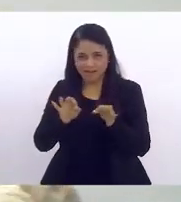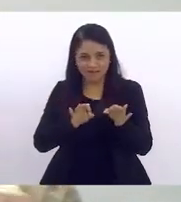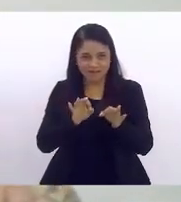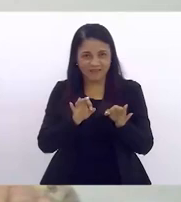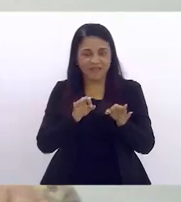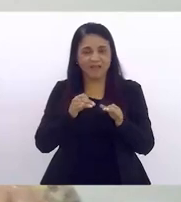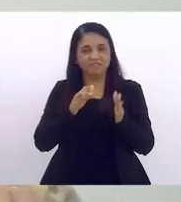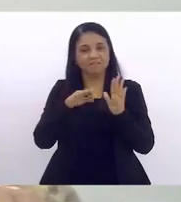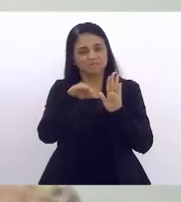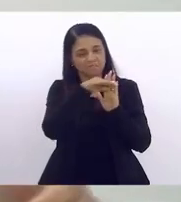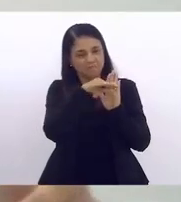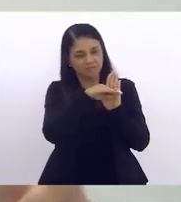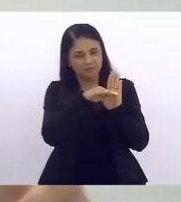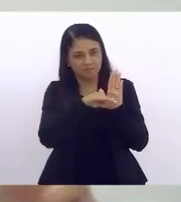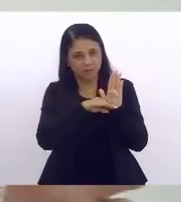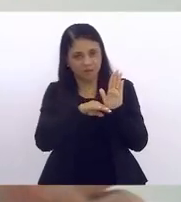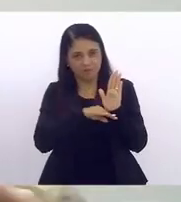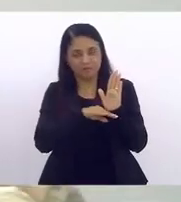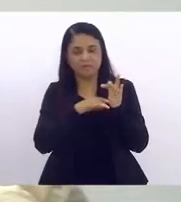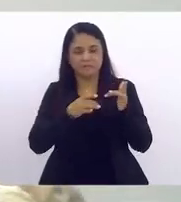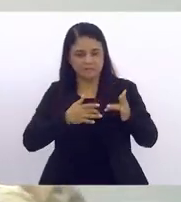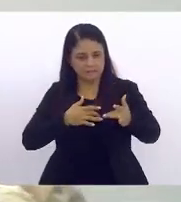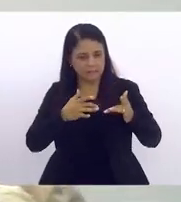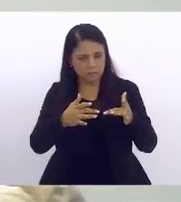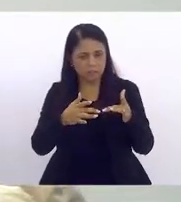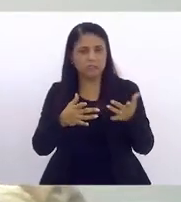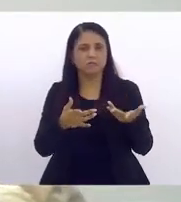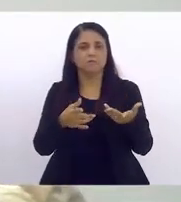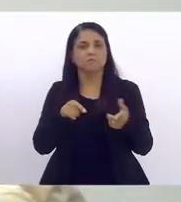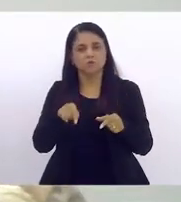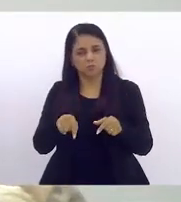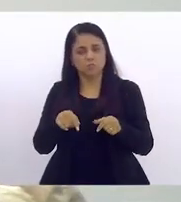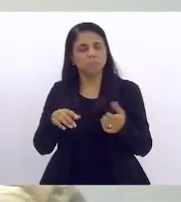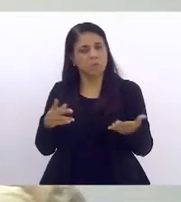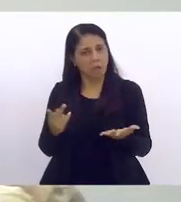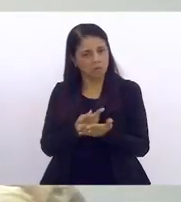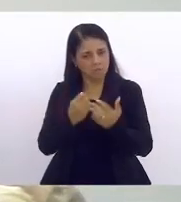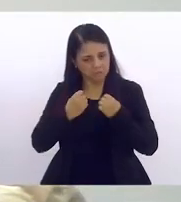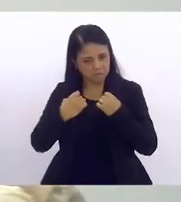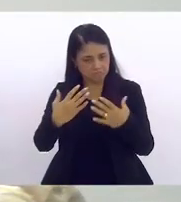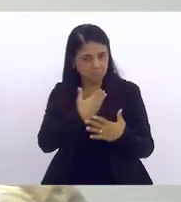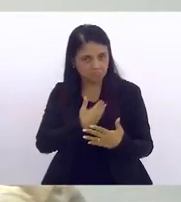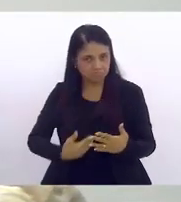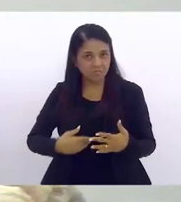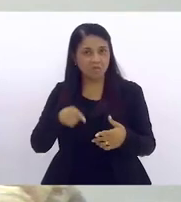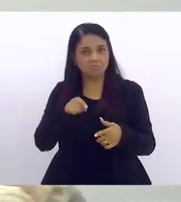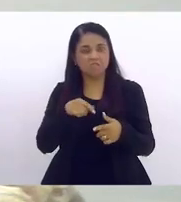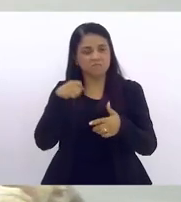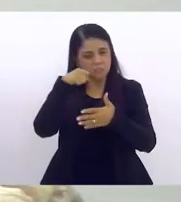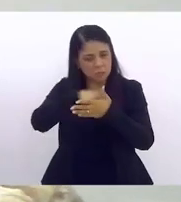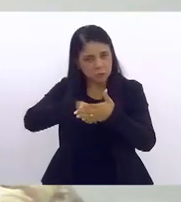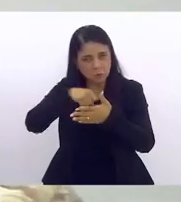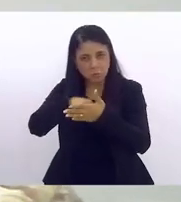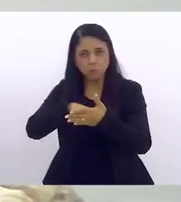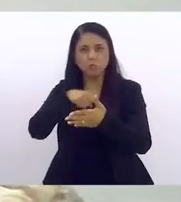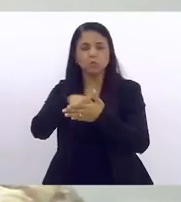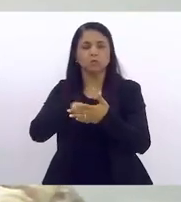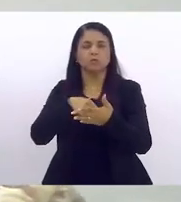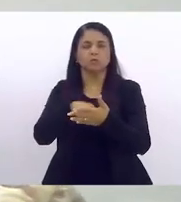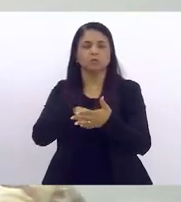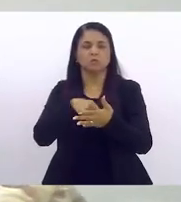essas pautas, se dedicam, isso acontece porque vocês existem, lutam,